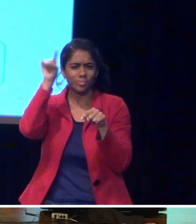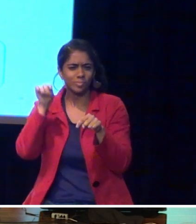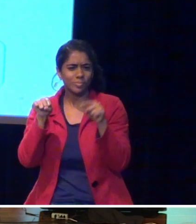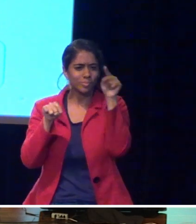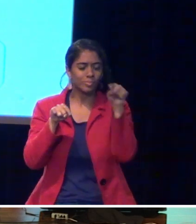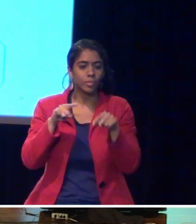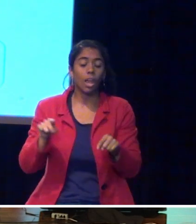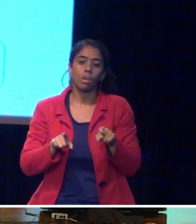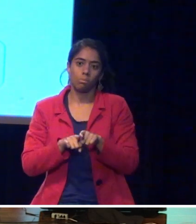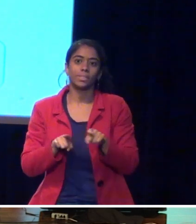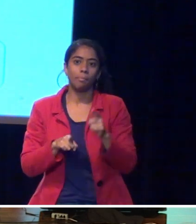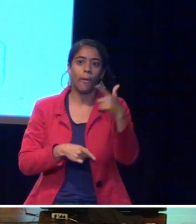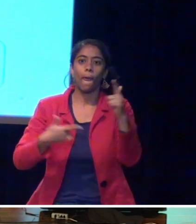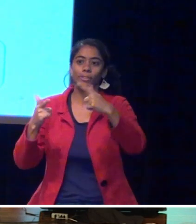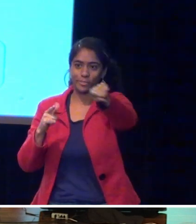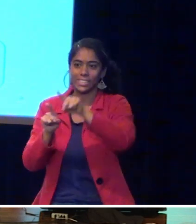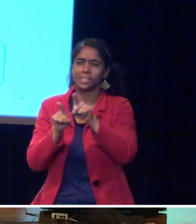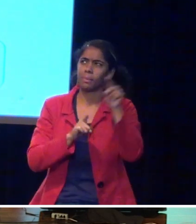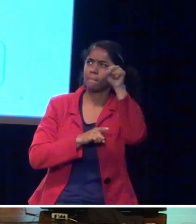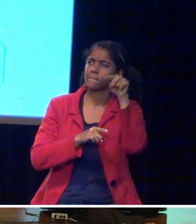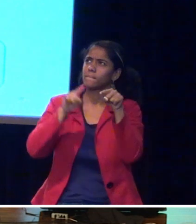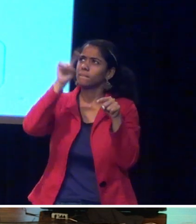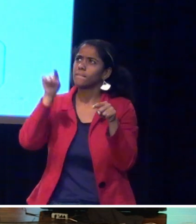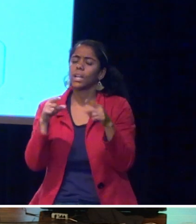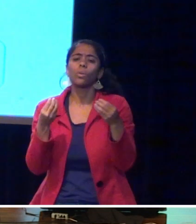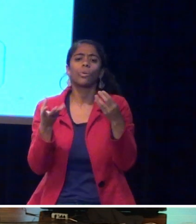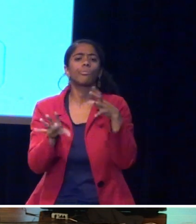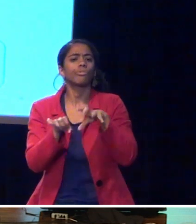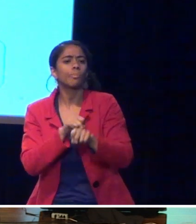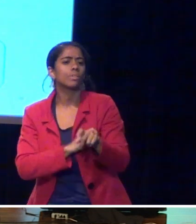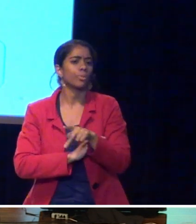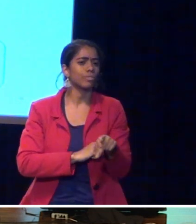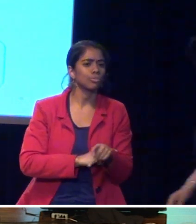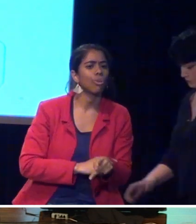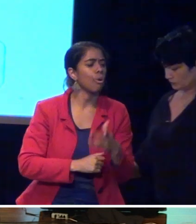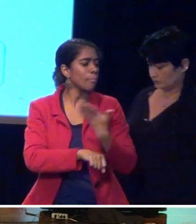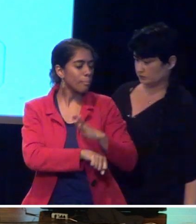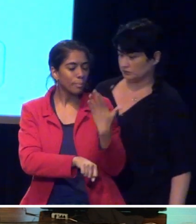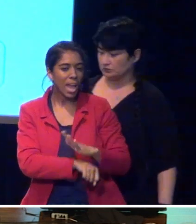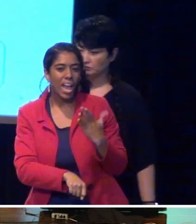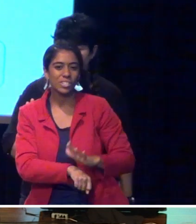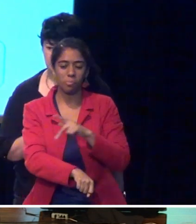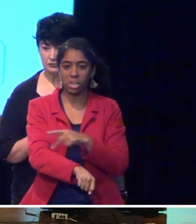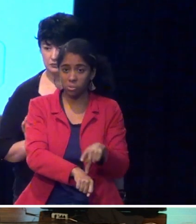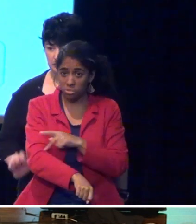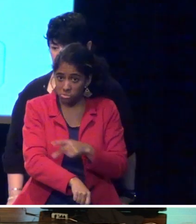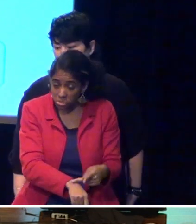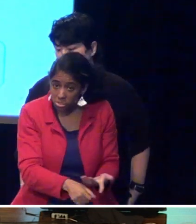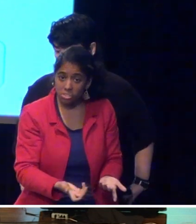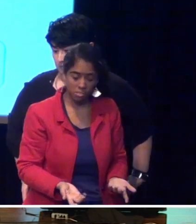vocês, né? Sobre formação docente, sobre práticas pedagógicas,